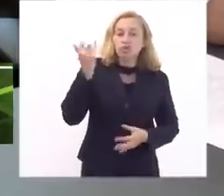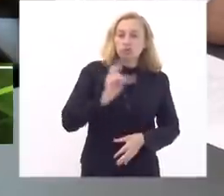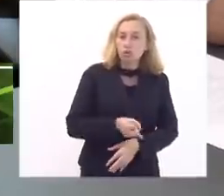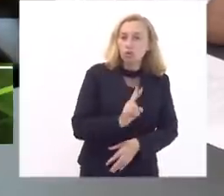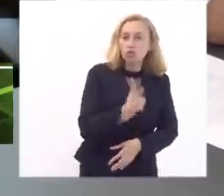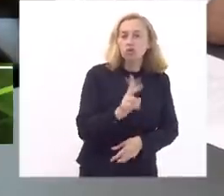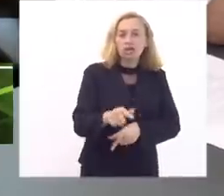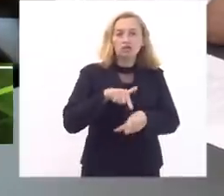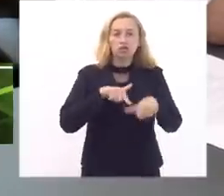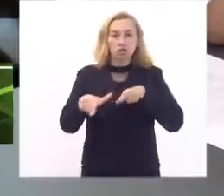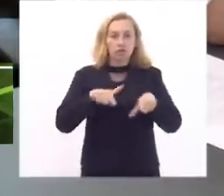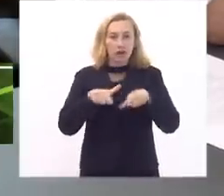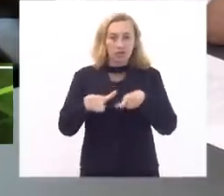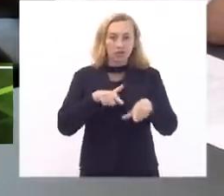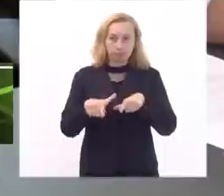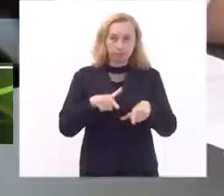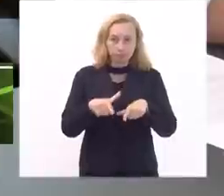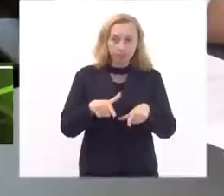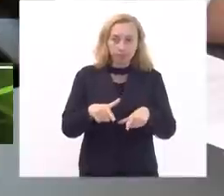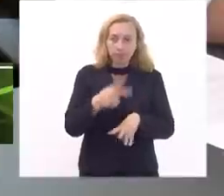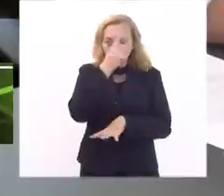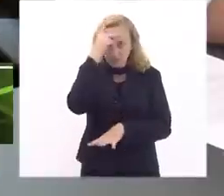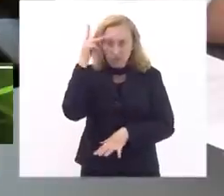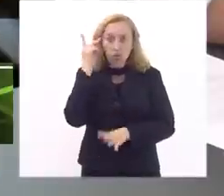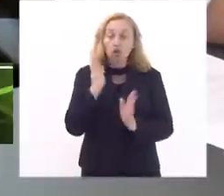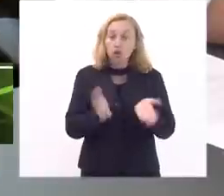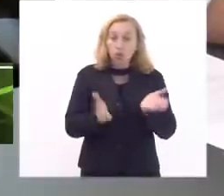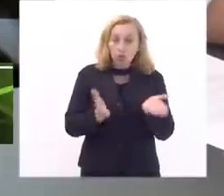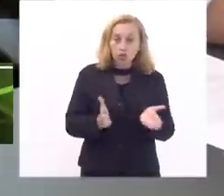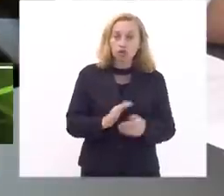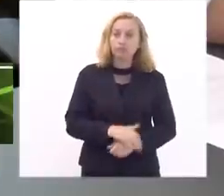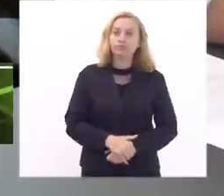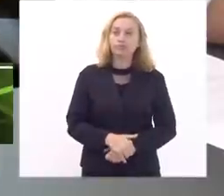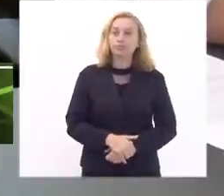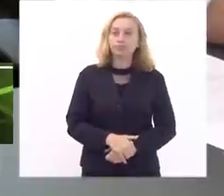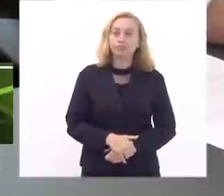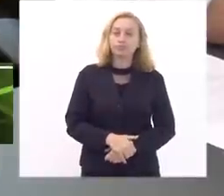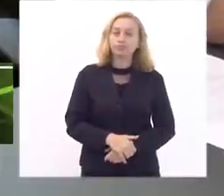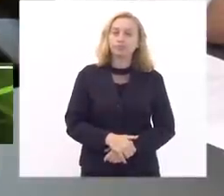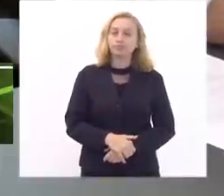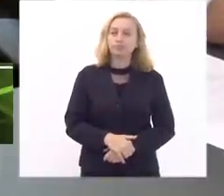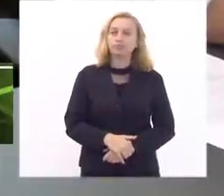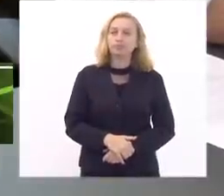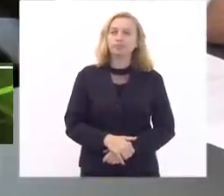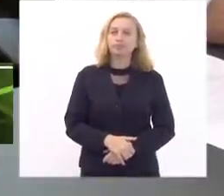continuidade dos trabalhos. São pessoas que hoje, se são